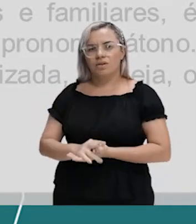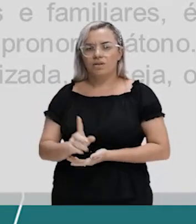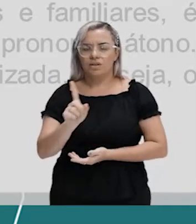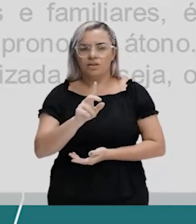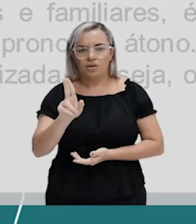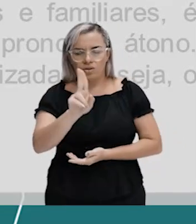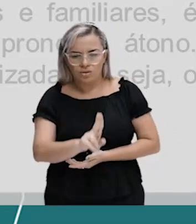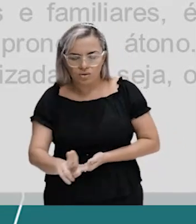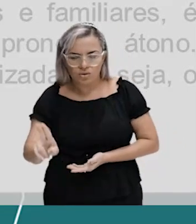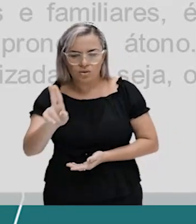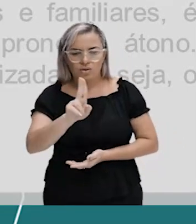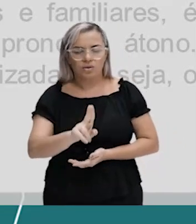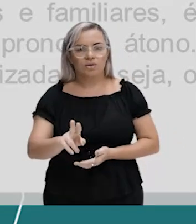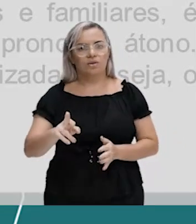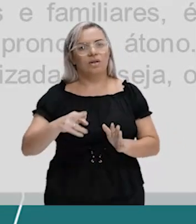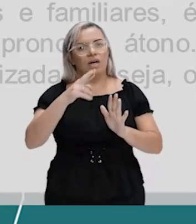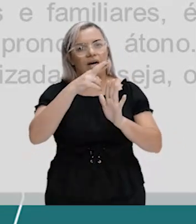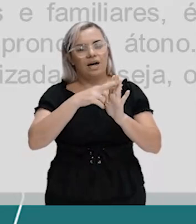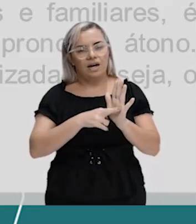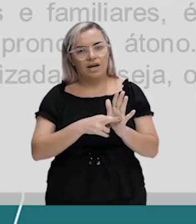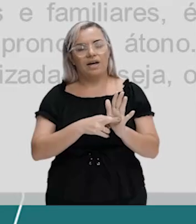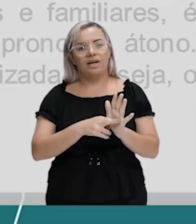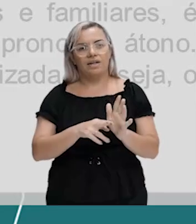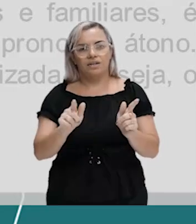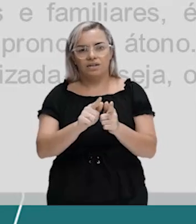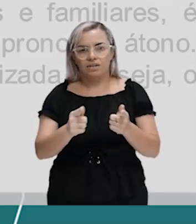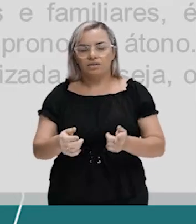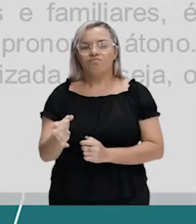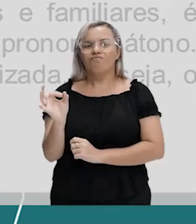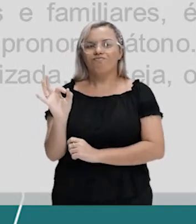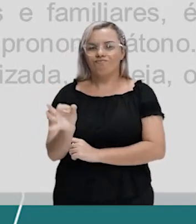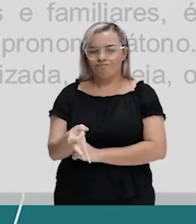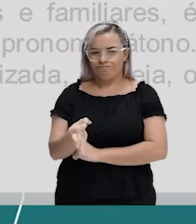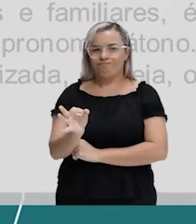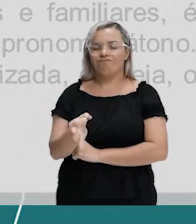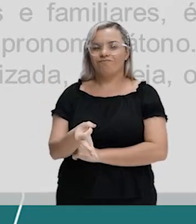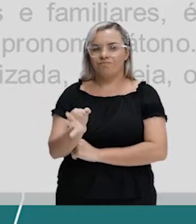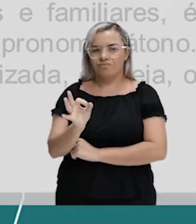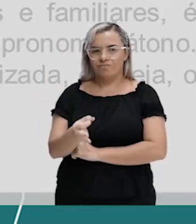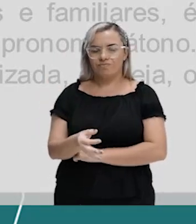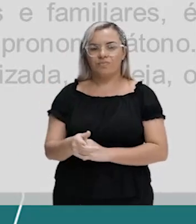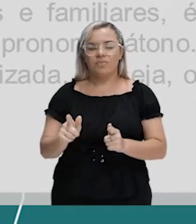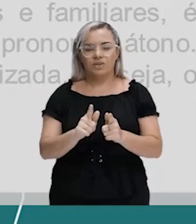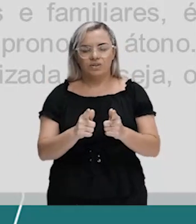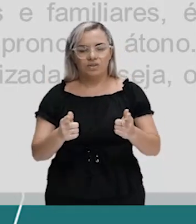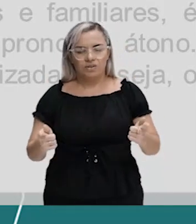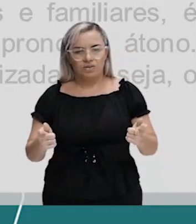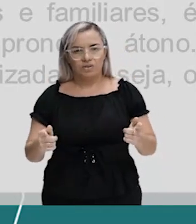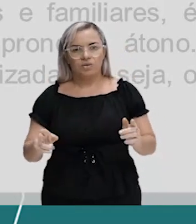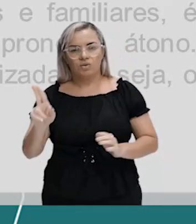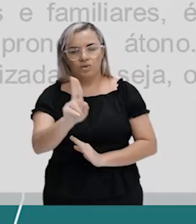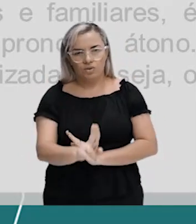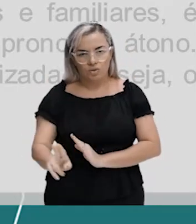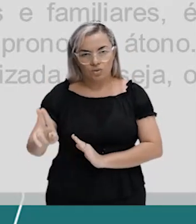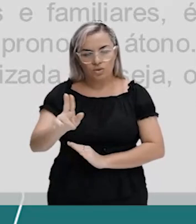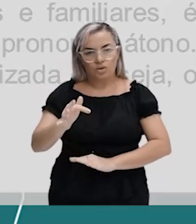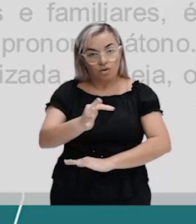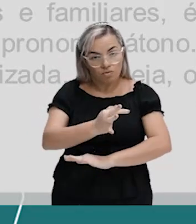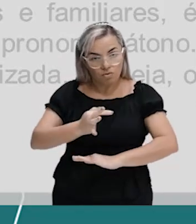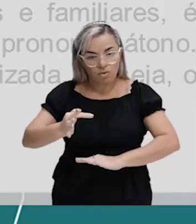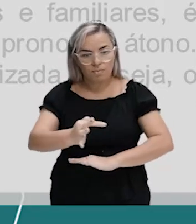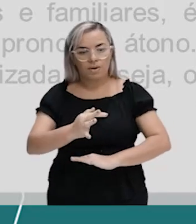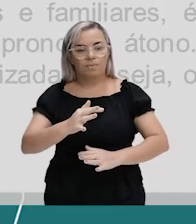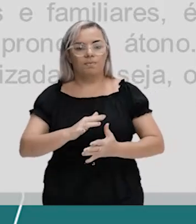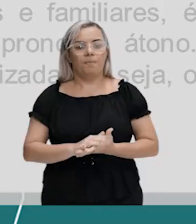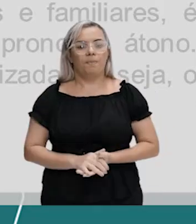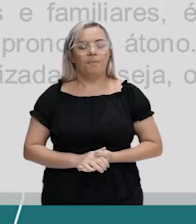a classificada como corretamente, a forma classificada gramaticalmente pela gramática normativa.